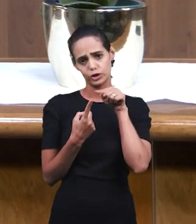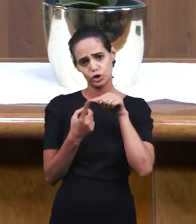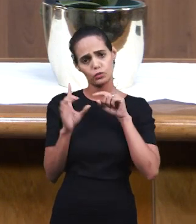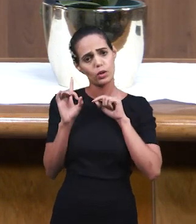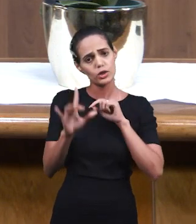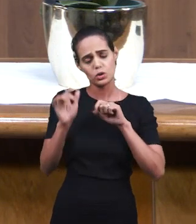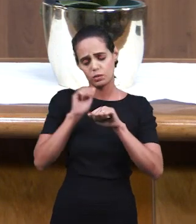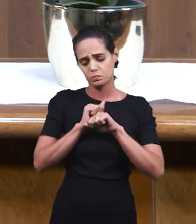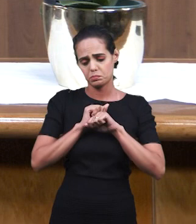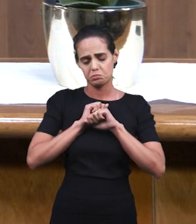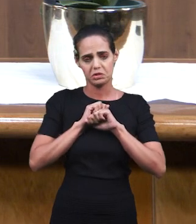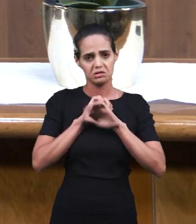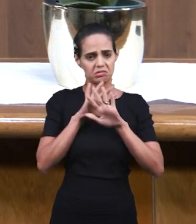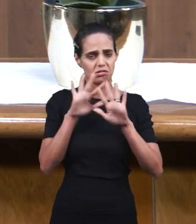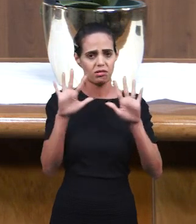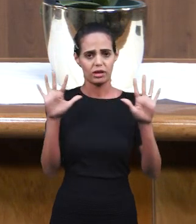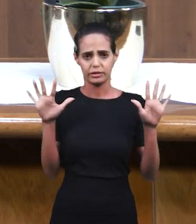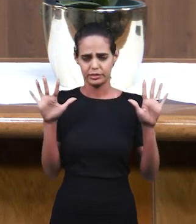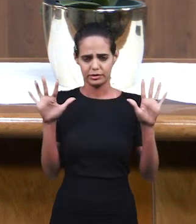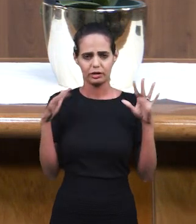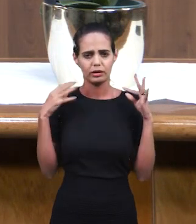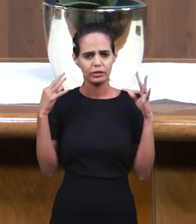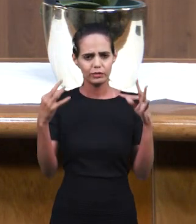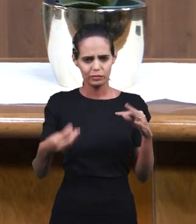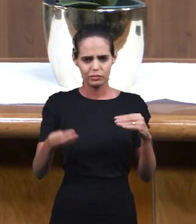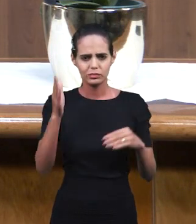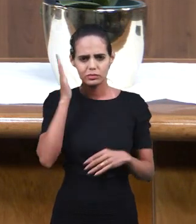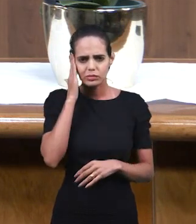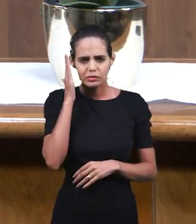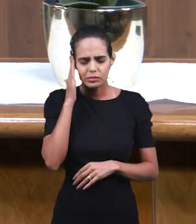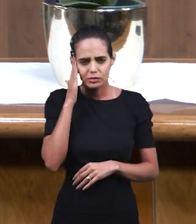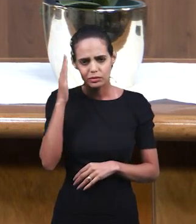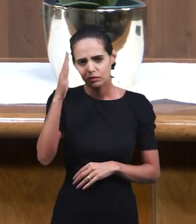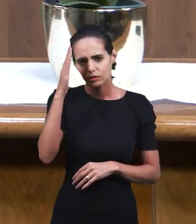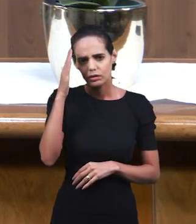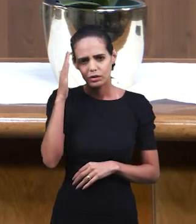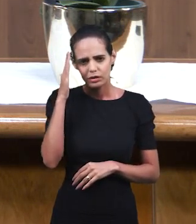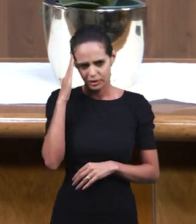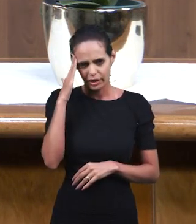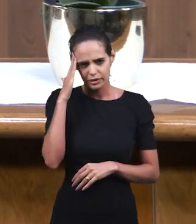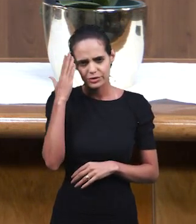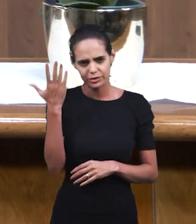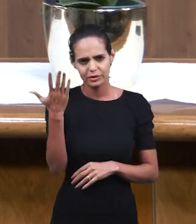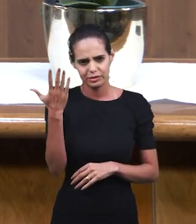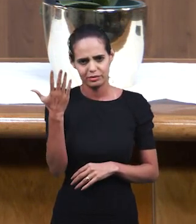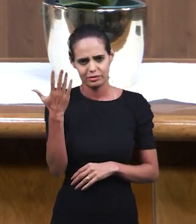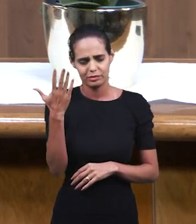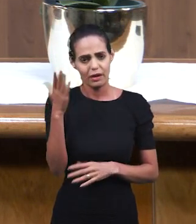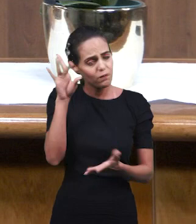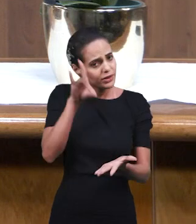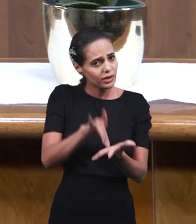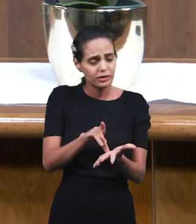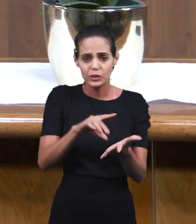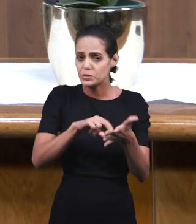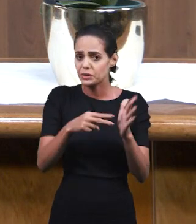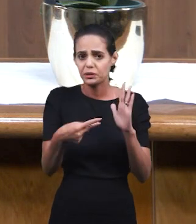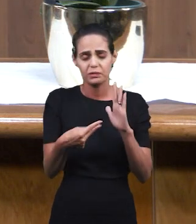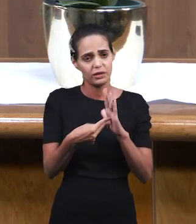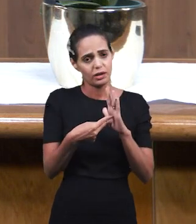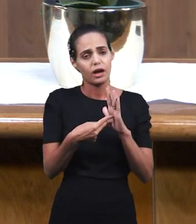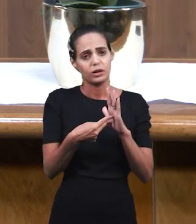esclarecer, até porque todos compreendem essa expressão, ela é conhecida dessa maneira. Esse é o verdadeiro significado da